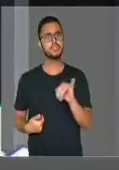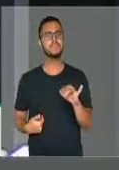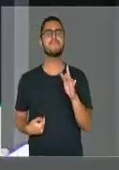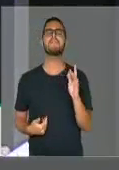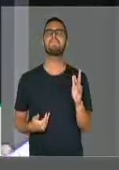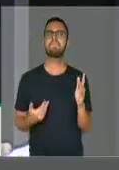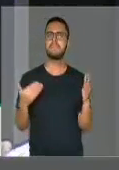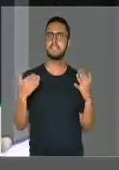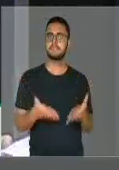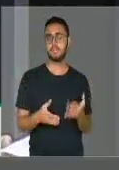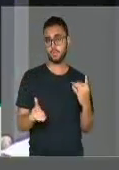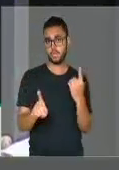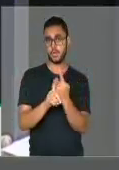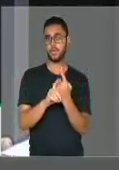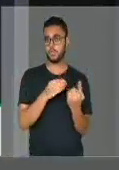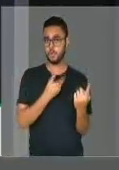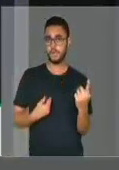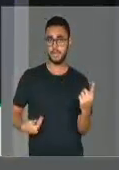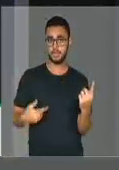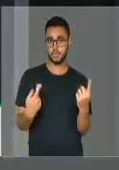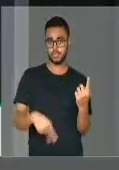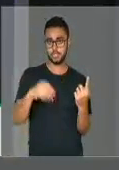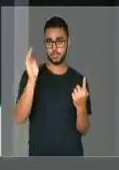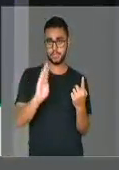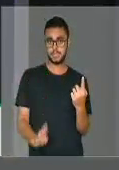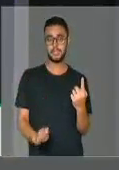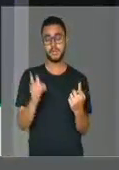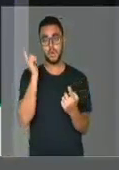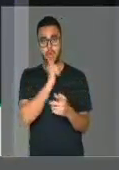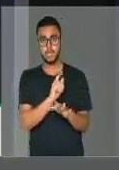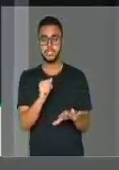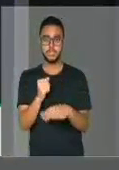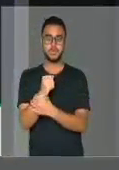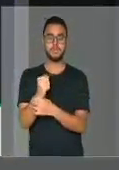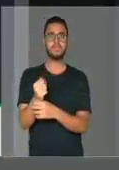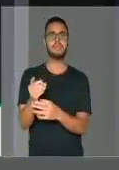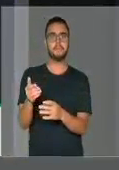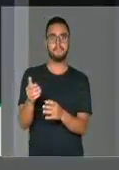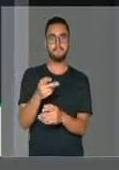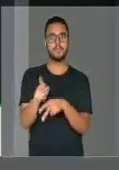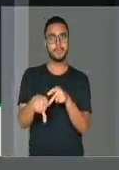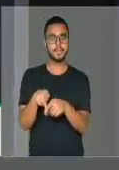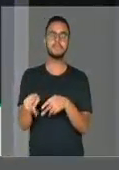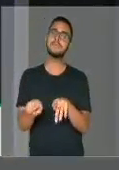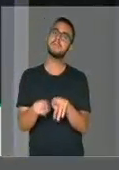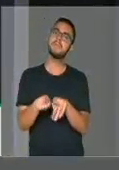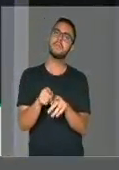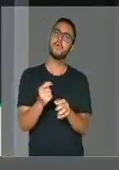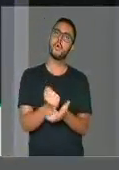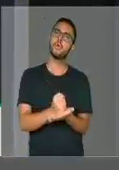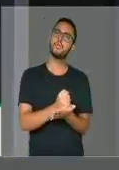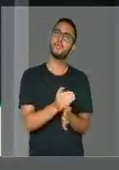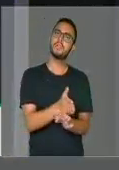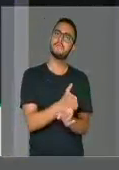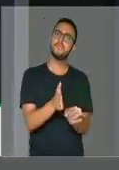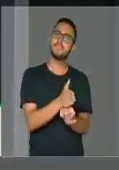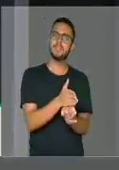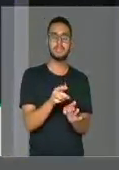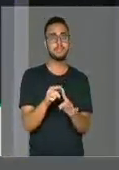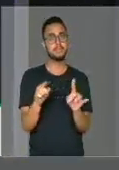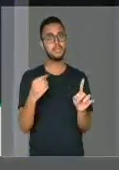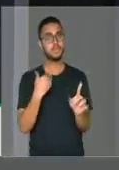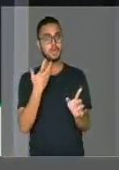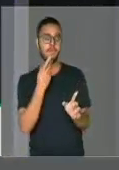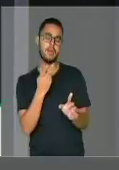encontro de governadores do Brasil para a segurança pública e controle das fronteiras. E aí eu quero destacar, senhor presidente, eu que